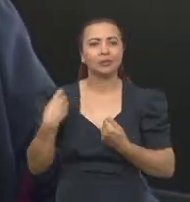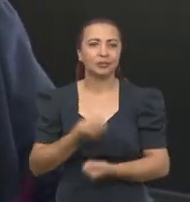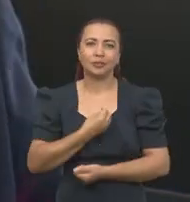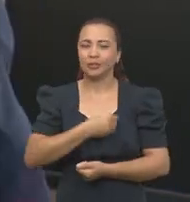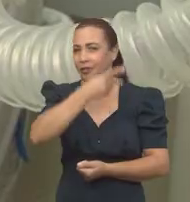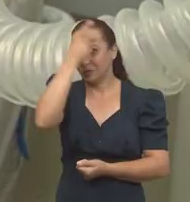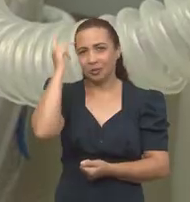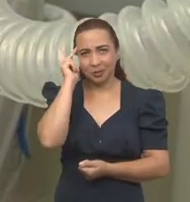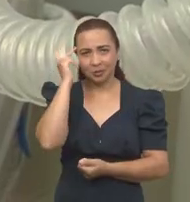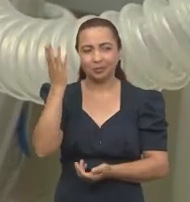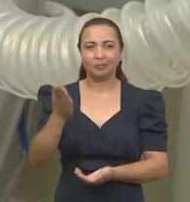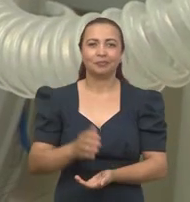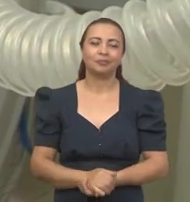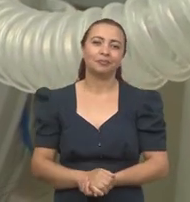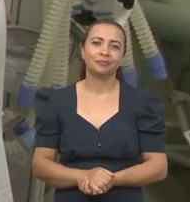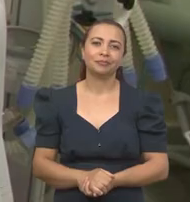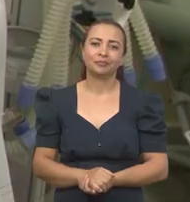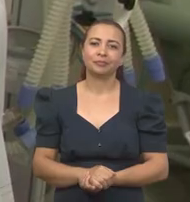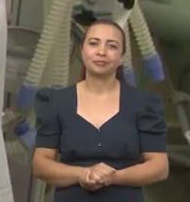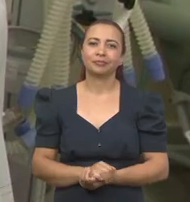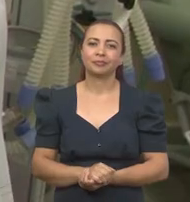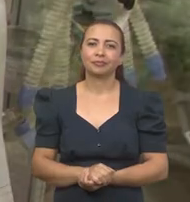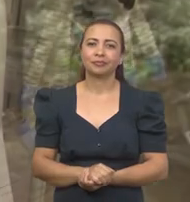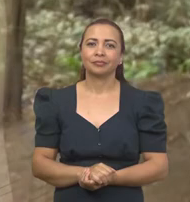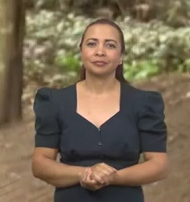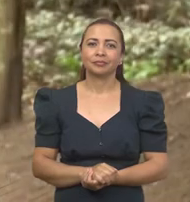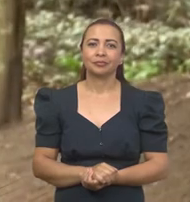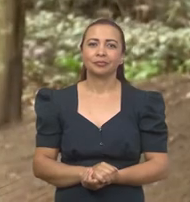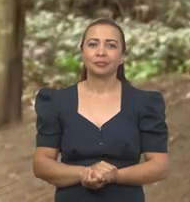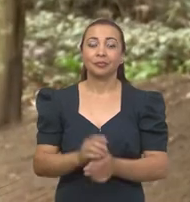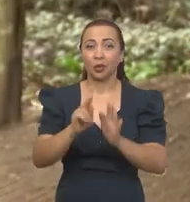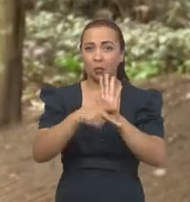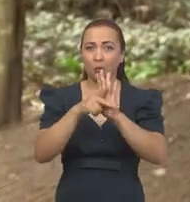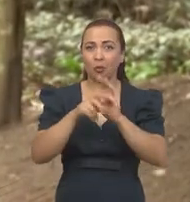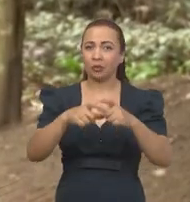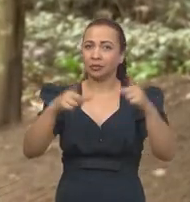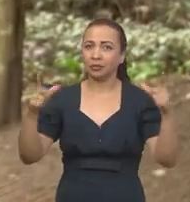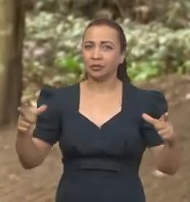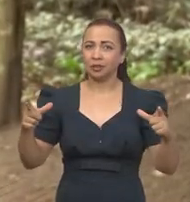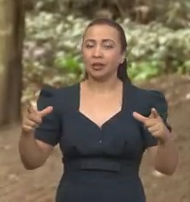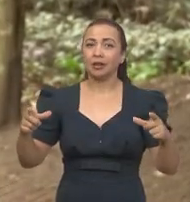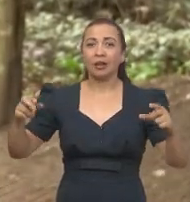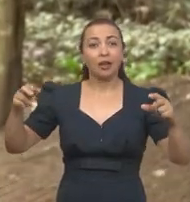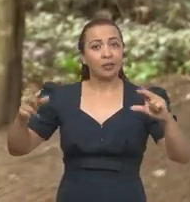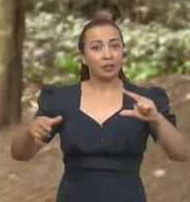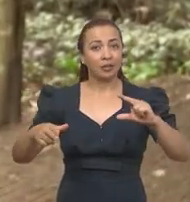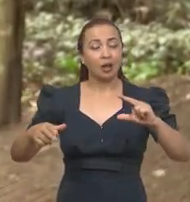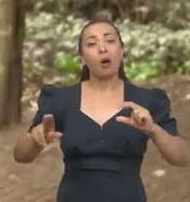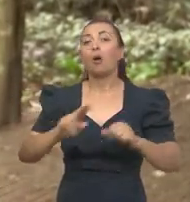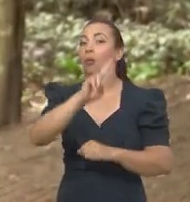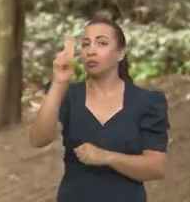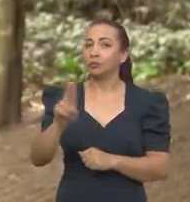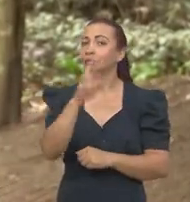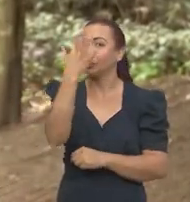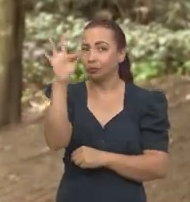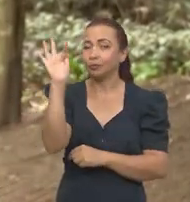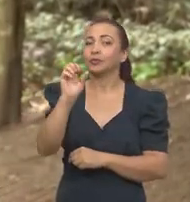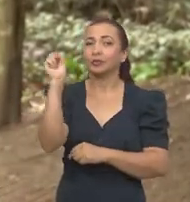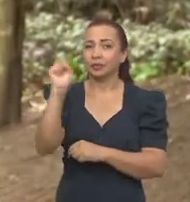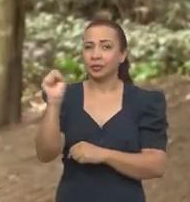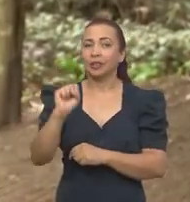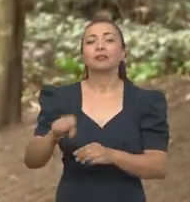qualidade de vida das pessoas é é um projeto de extensão da Universidade Federal de Sergipe